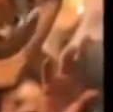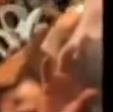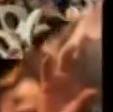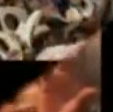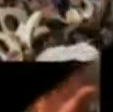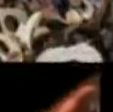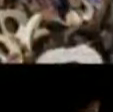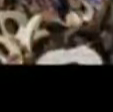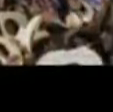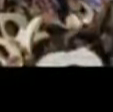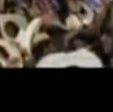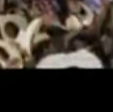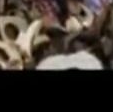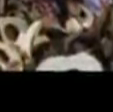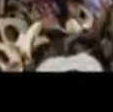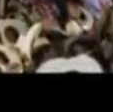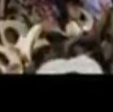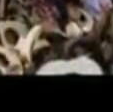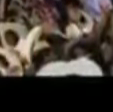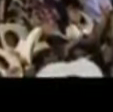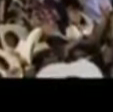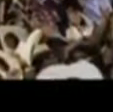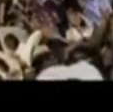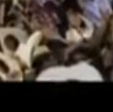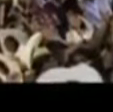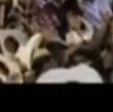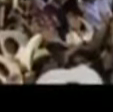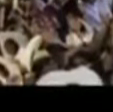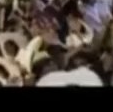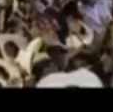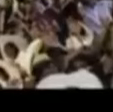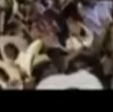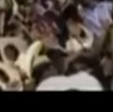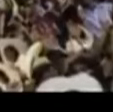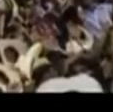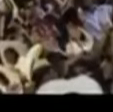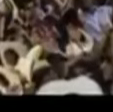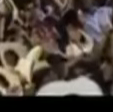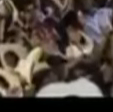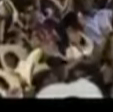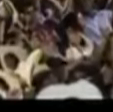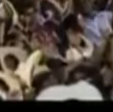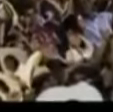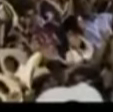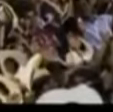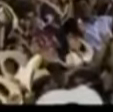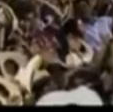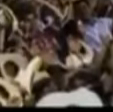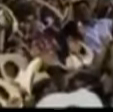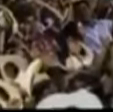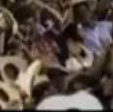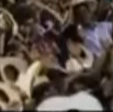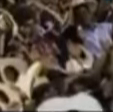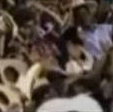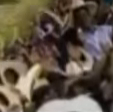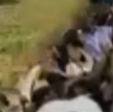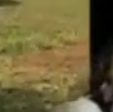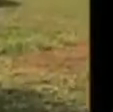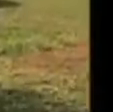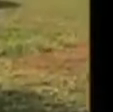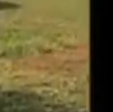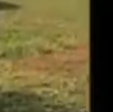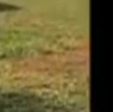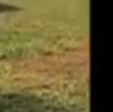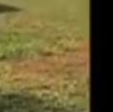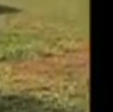do peão. Não vou perder este festão, eu vou embora pra festa